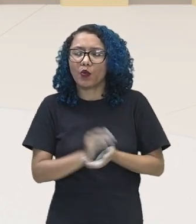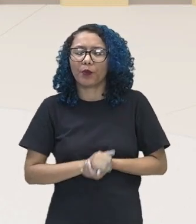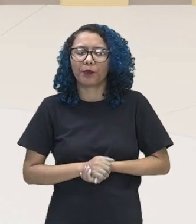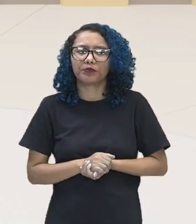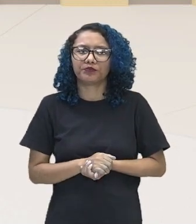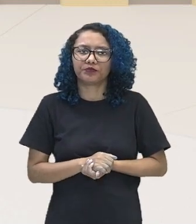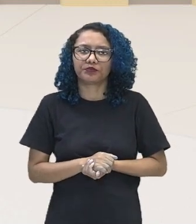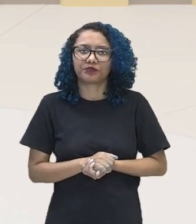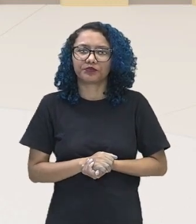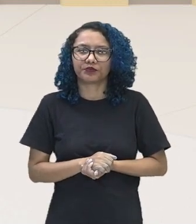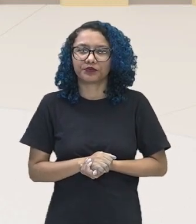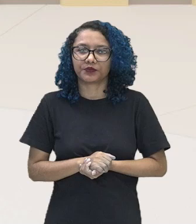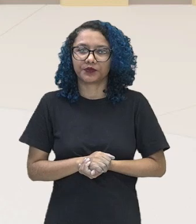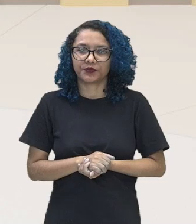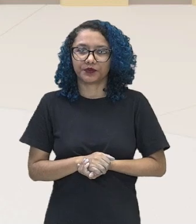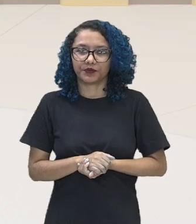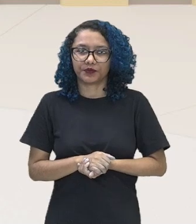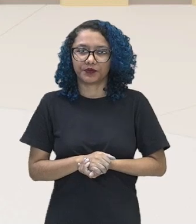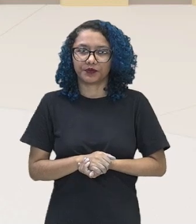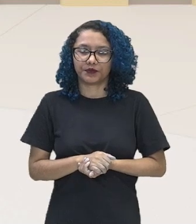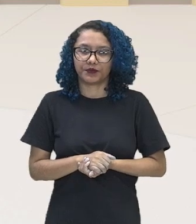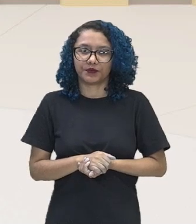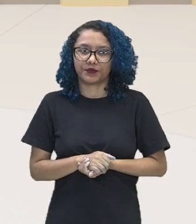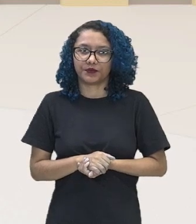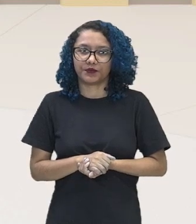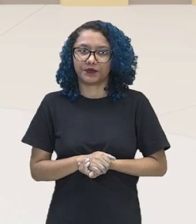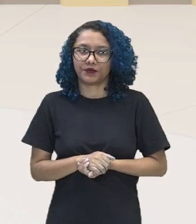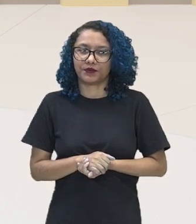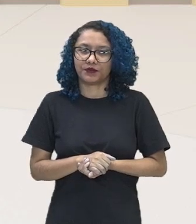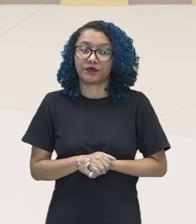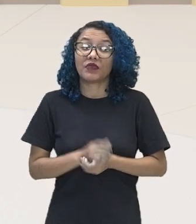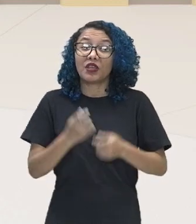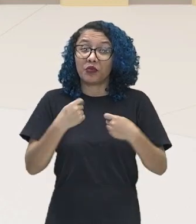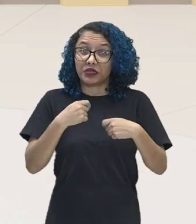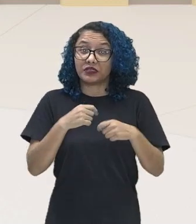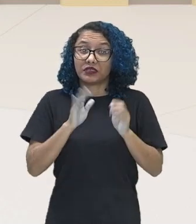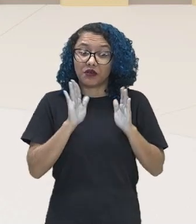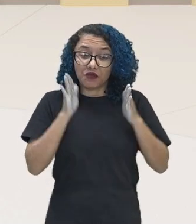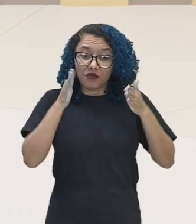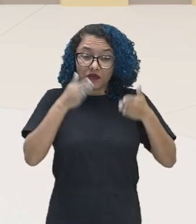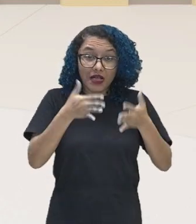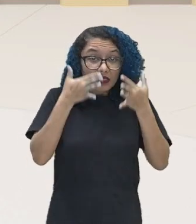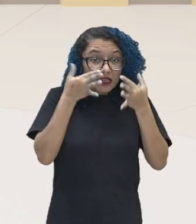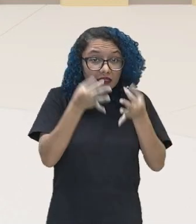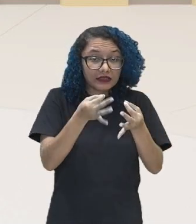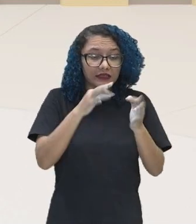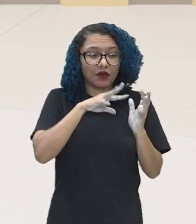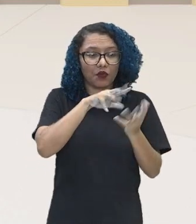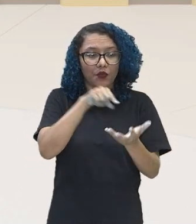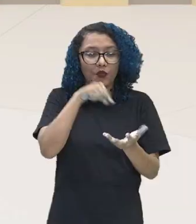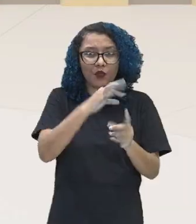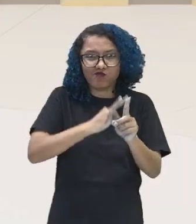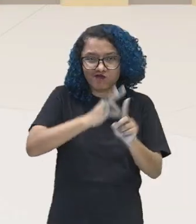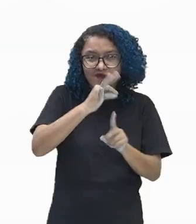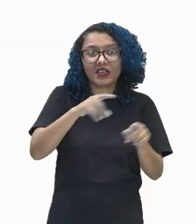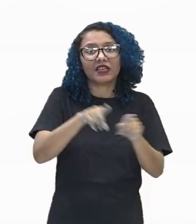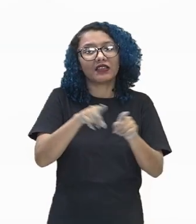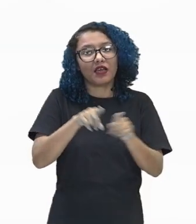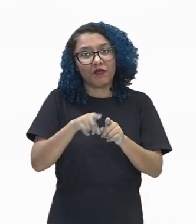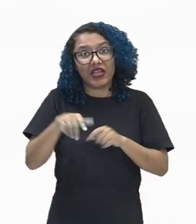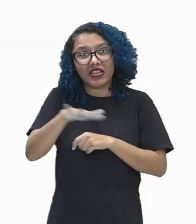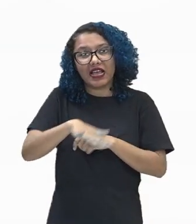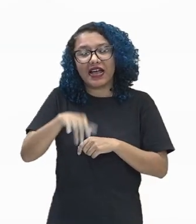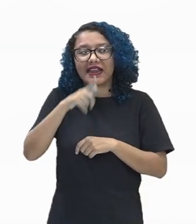olhar, além do planeta todo em questão de aquecimento global, nós também temos que olhar para a água. Dê uma olhada. O